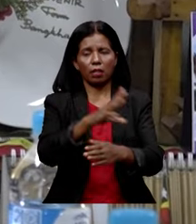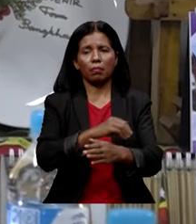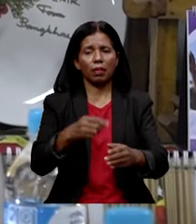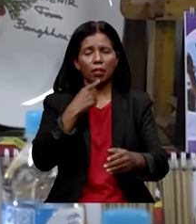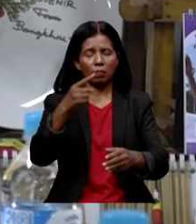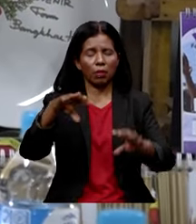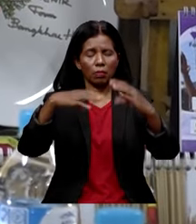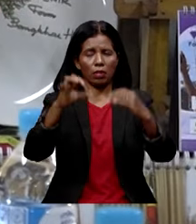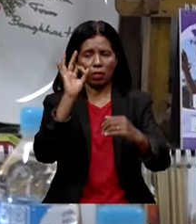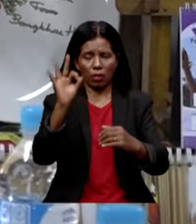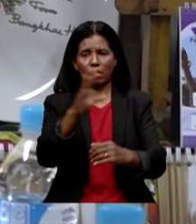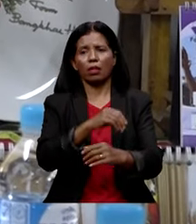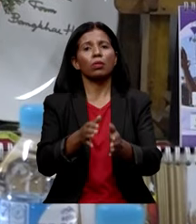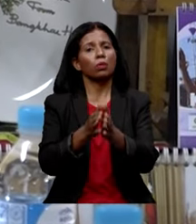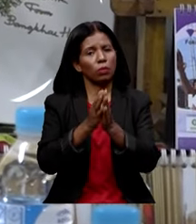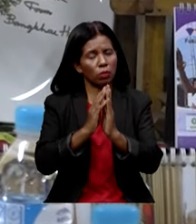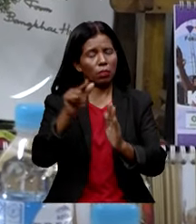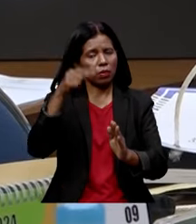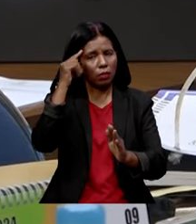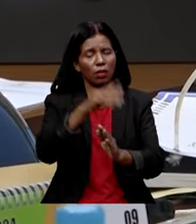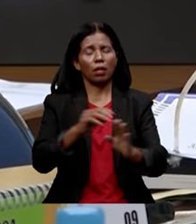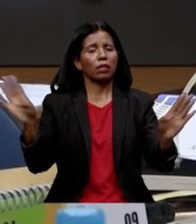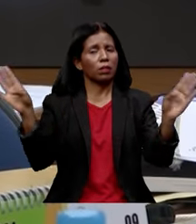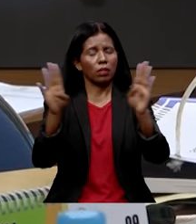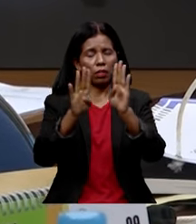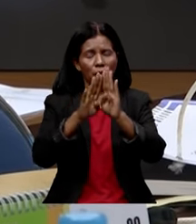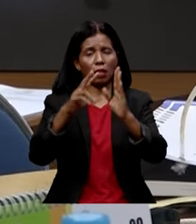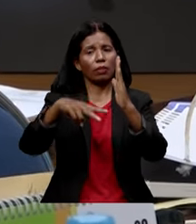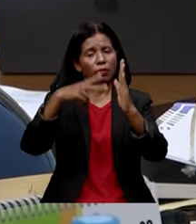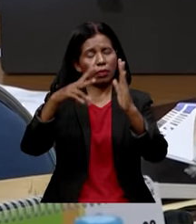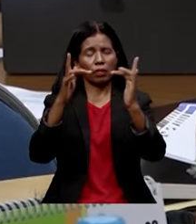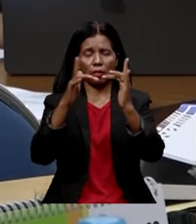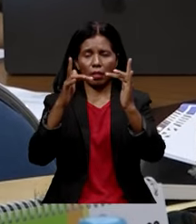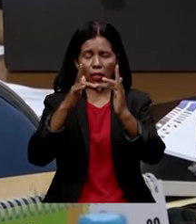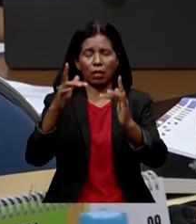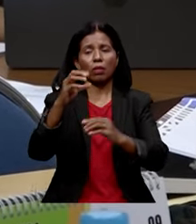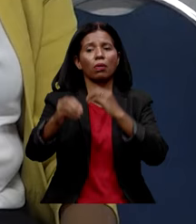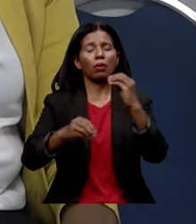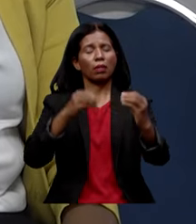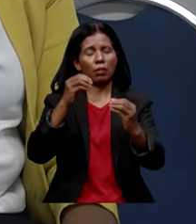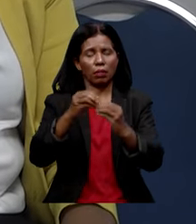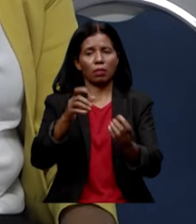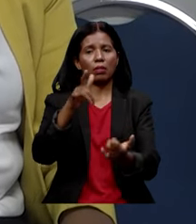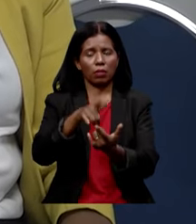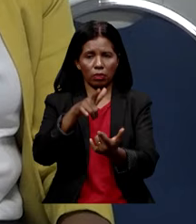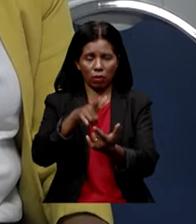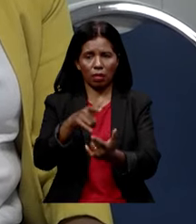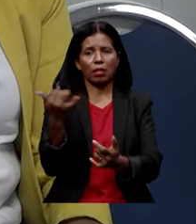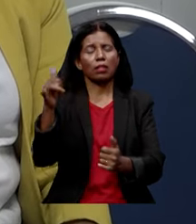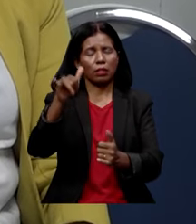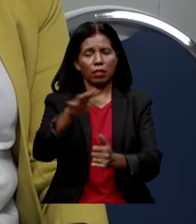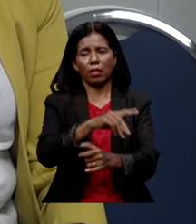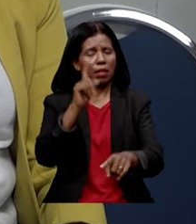Suzere, para a Comissão F, atuou-se para o governo, atuou-se sítios de internet, ou forma Sira com a orientação sexual. Ori